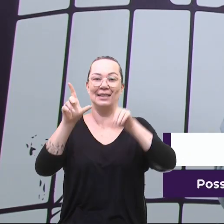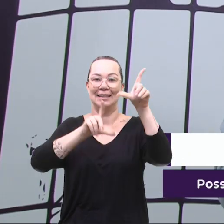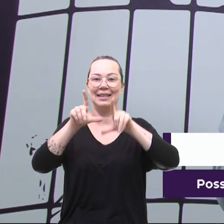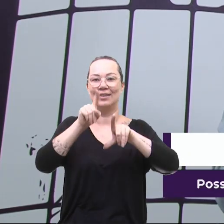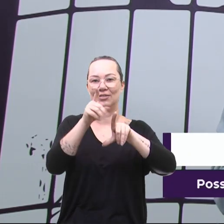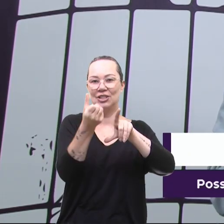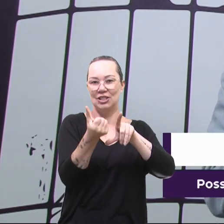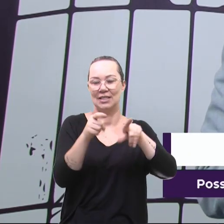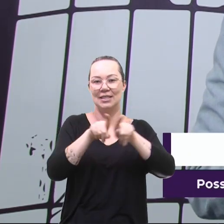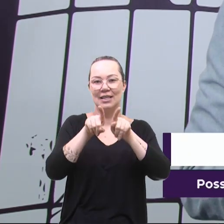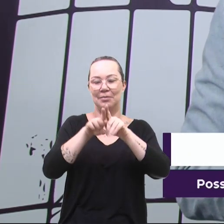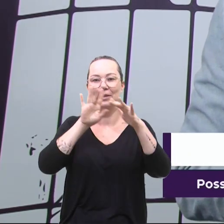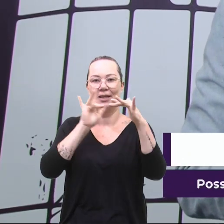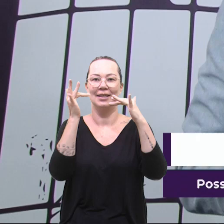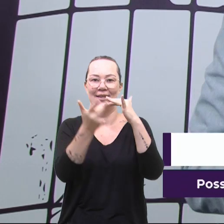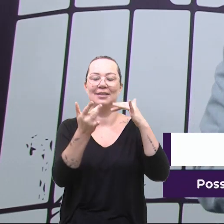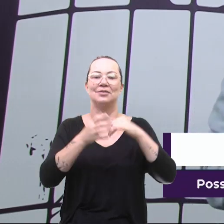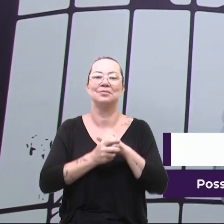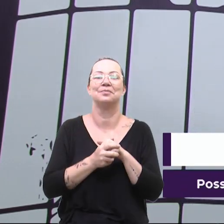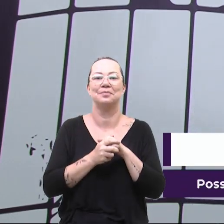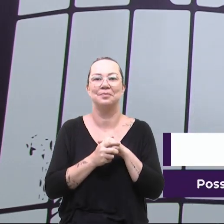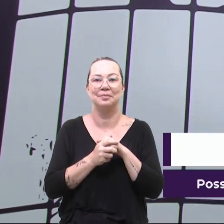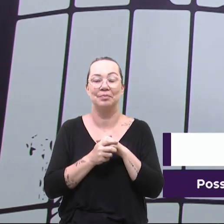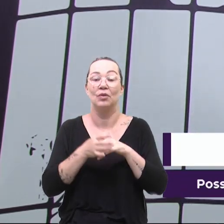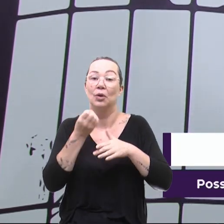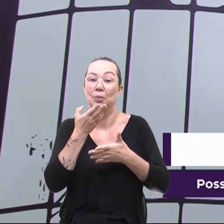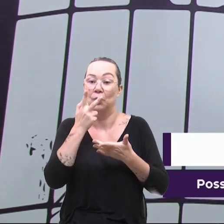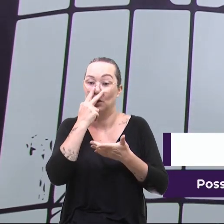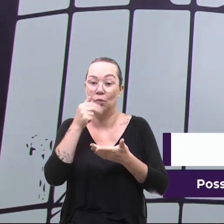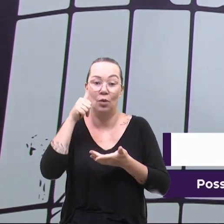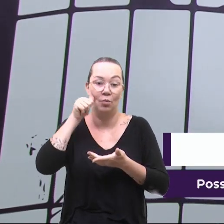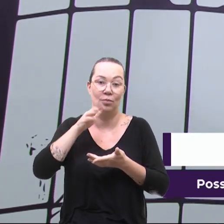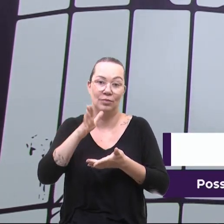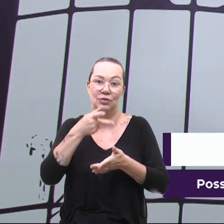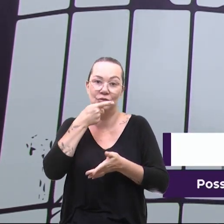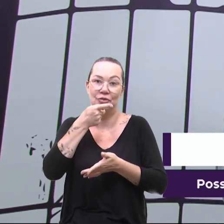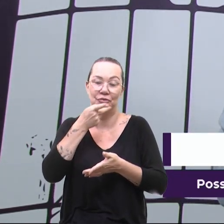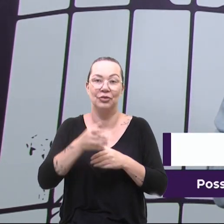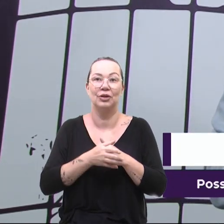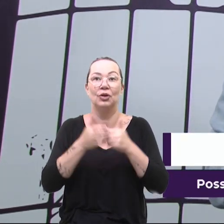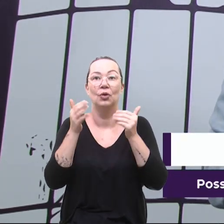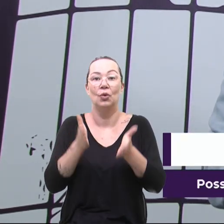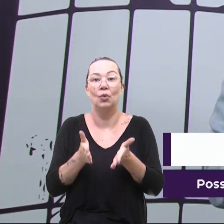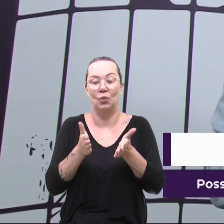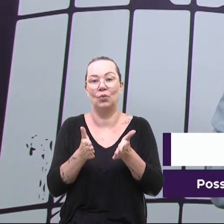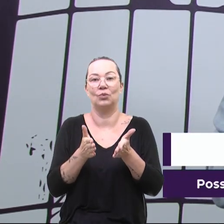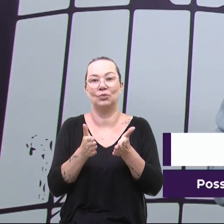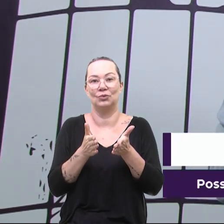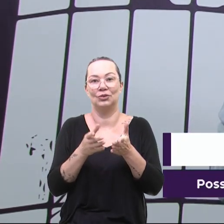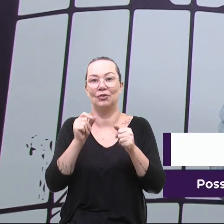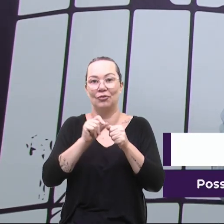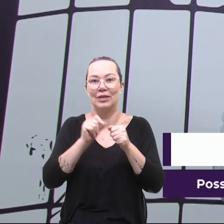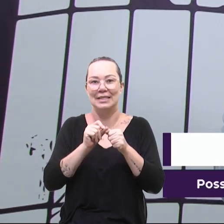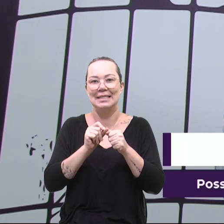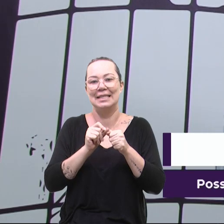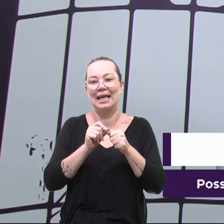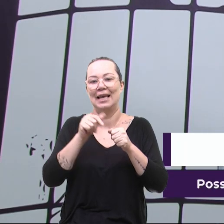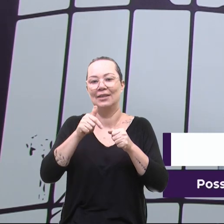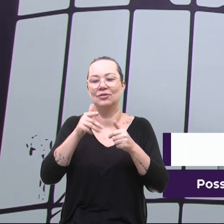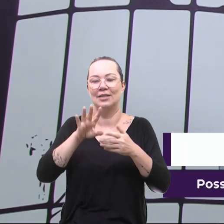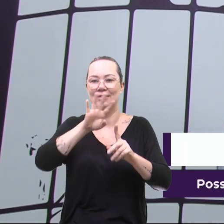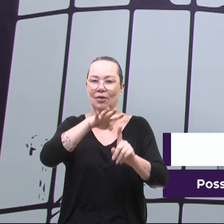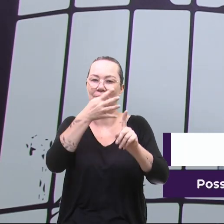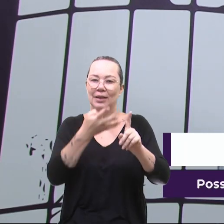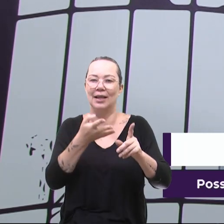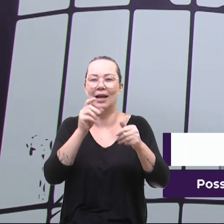redes sociais do Parlamento Caxiense. Bom, como a Carol já adiantou, a gente está hoje cobrindo, né, essa solenidade de posse